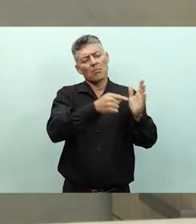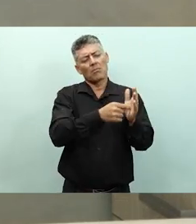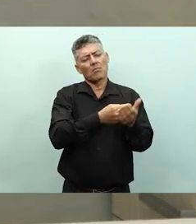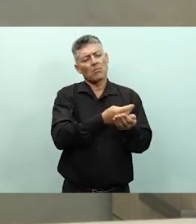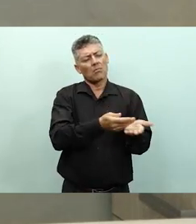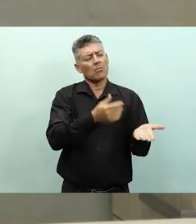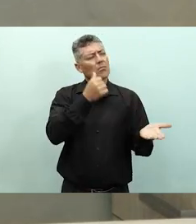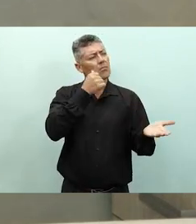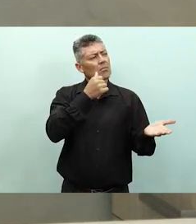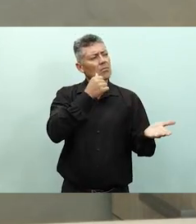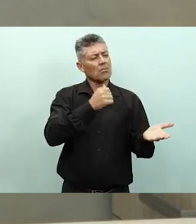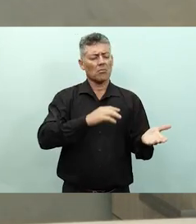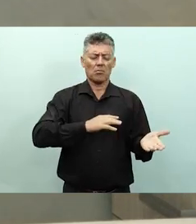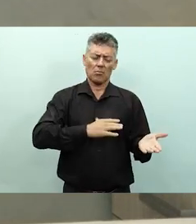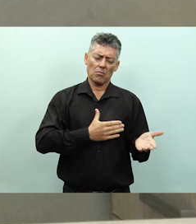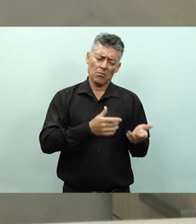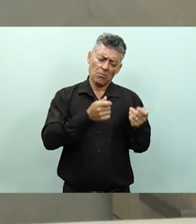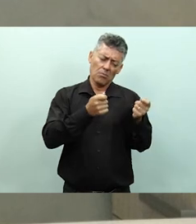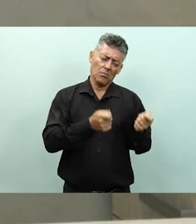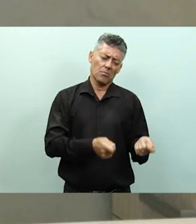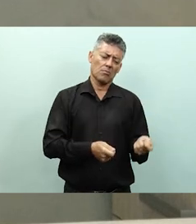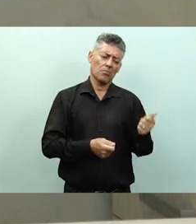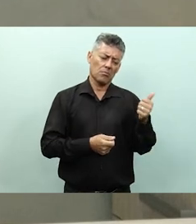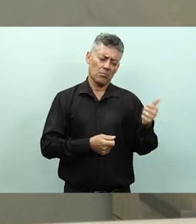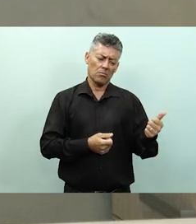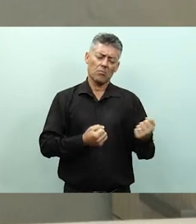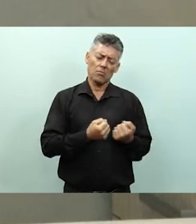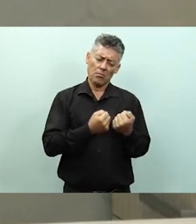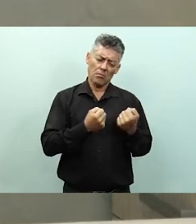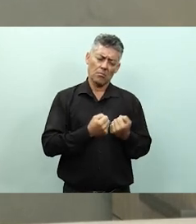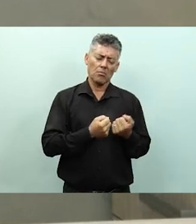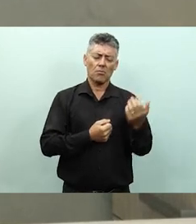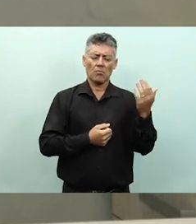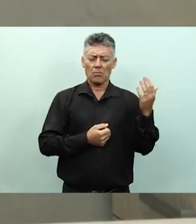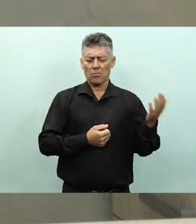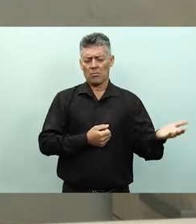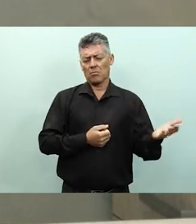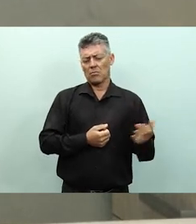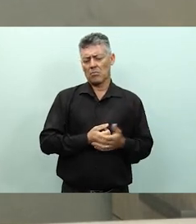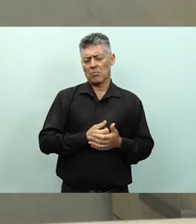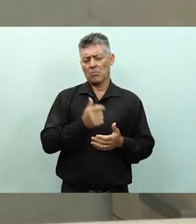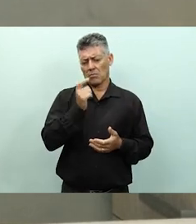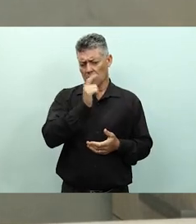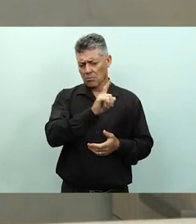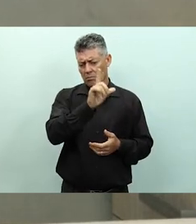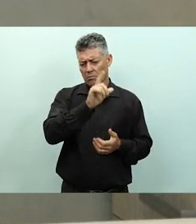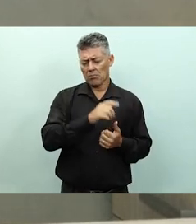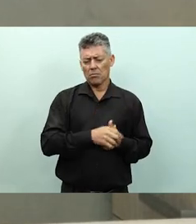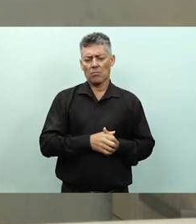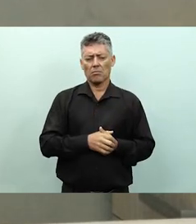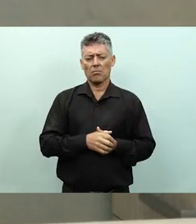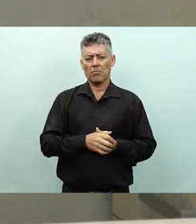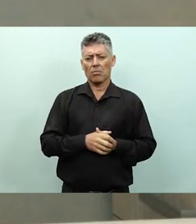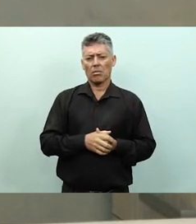pelo legado de mulher altiva, de mulher firme e de mulher guerreira, que foi